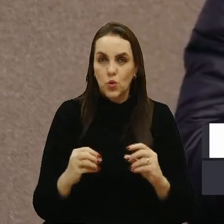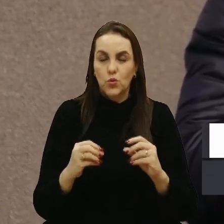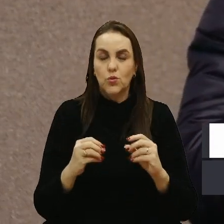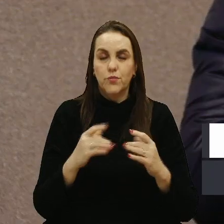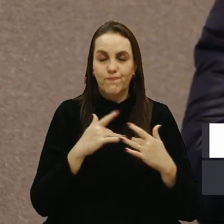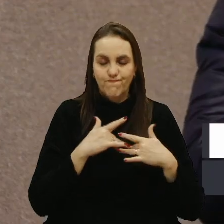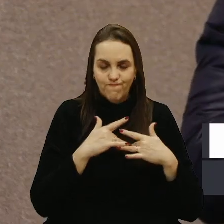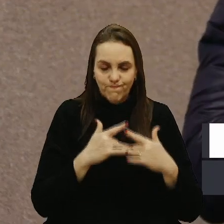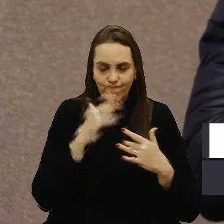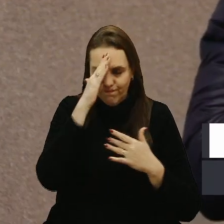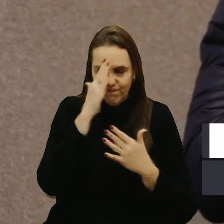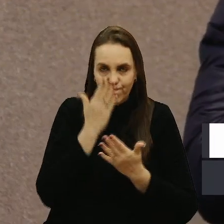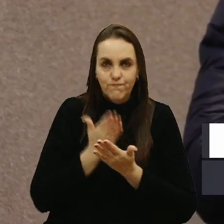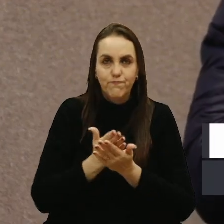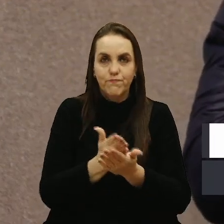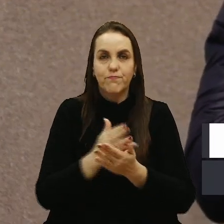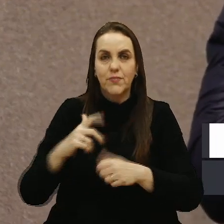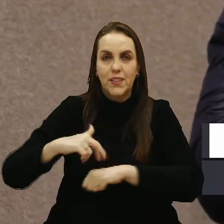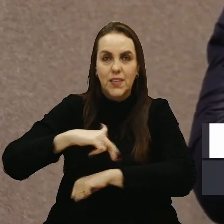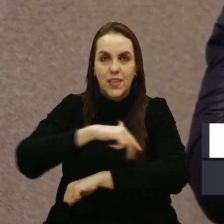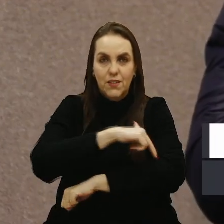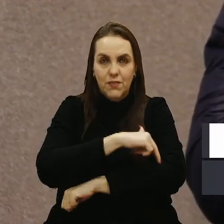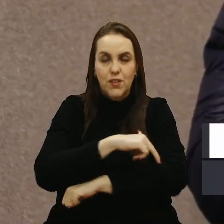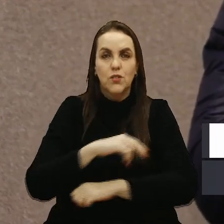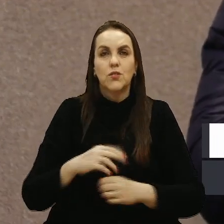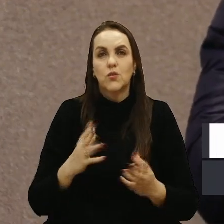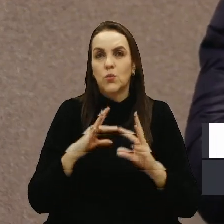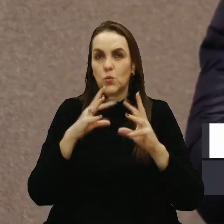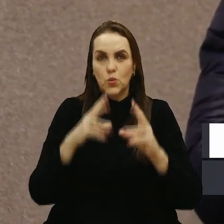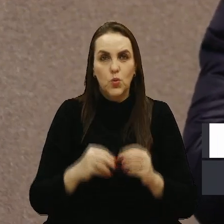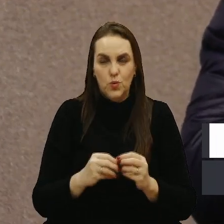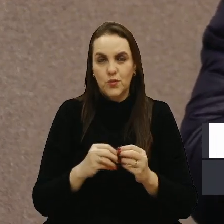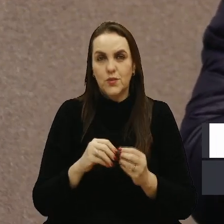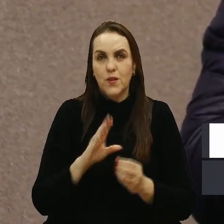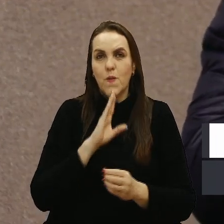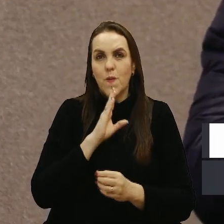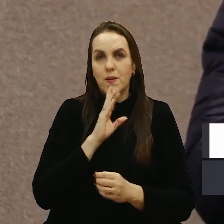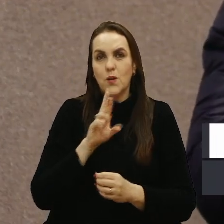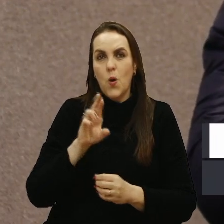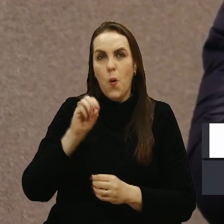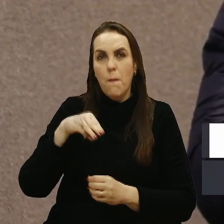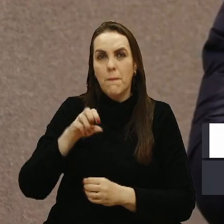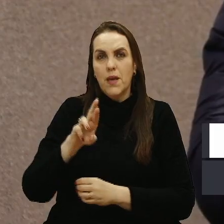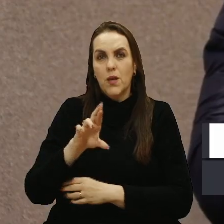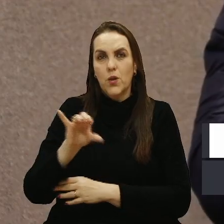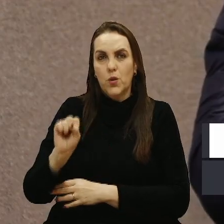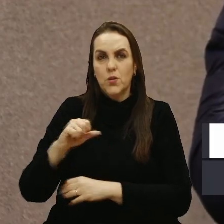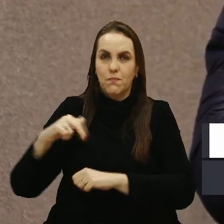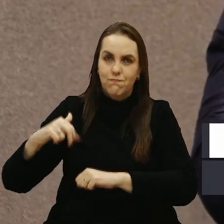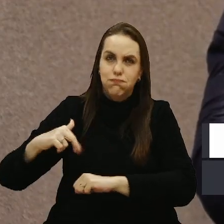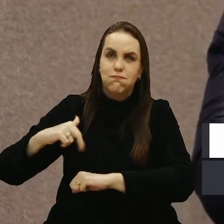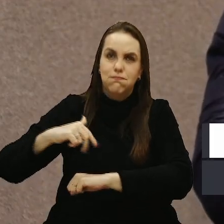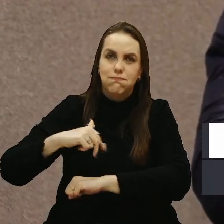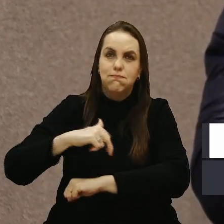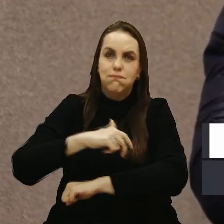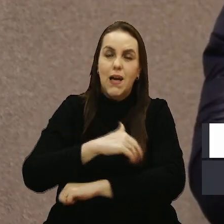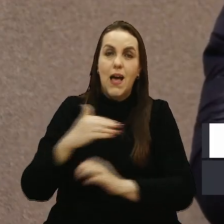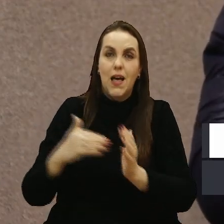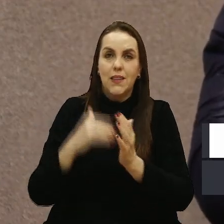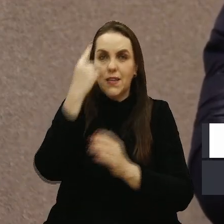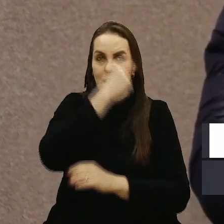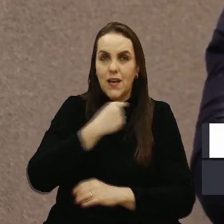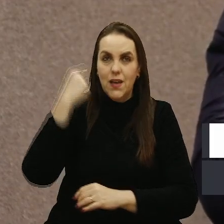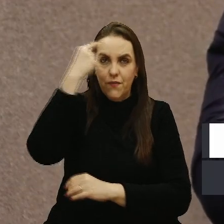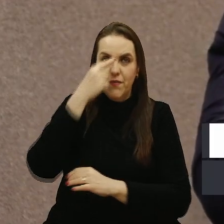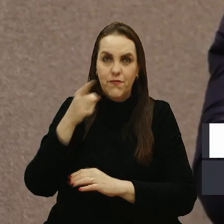de Caravaggio, os romeiros, mais conhecidos assim, que fizeram a sua romaria até o santuário de Nossa Senhora de